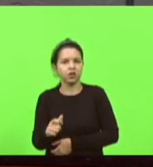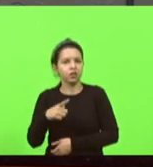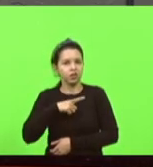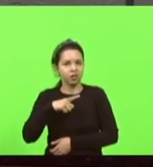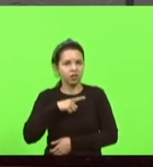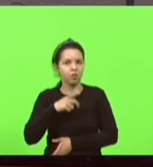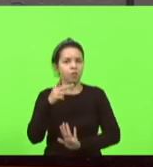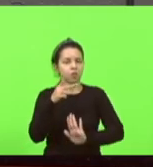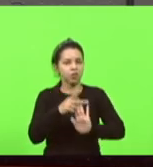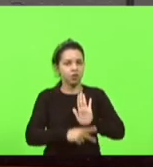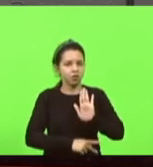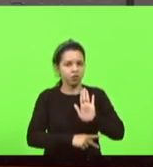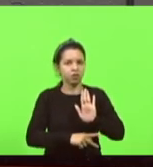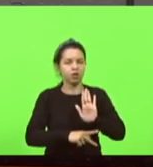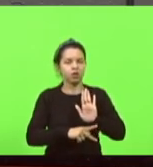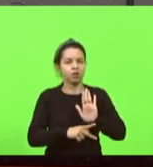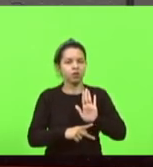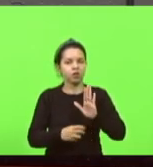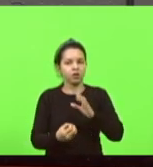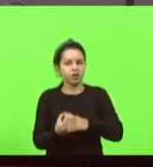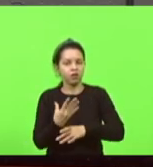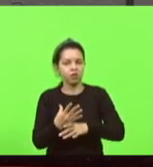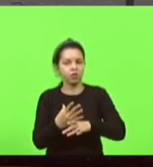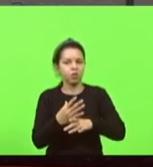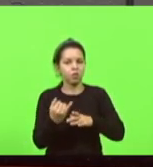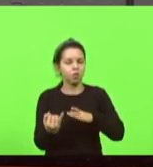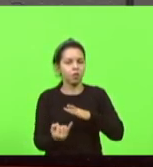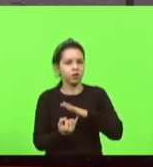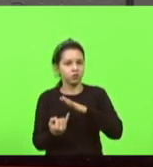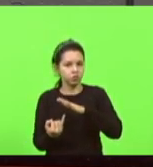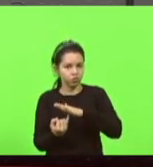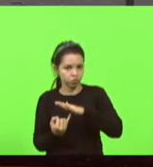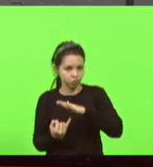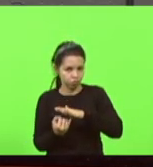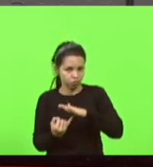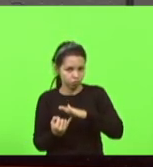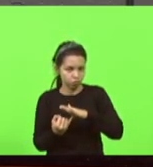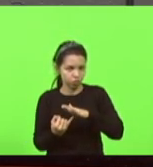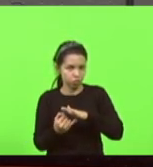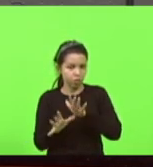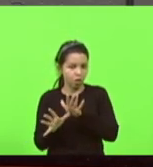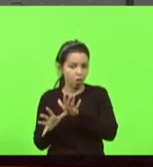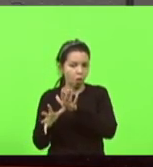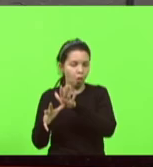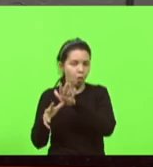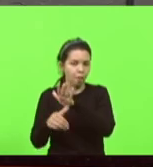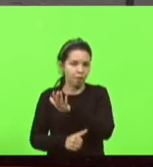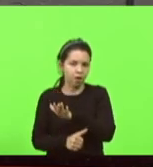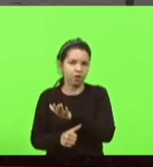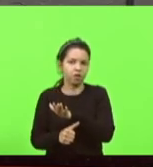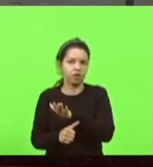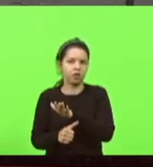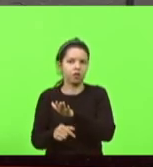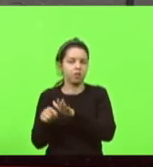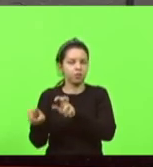projetos, criou-se uma indústria para assaltar o agricultor, uma indústria que exige